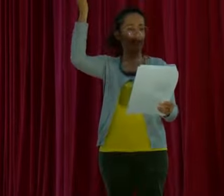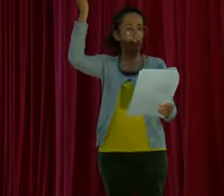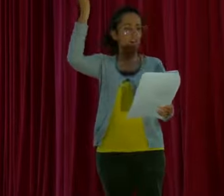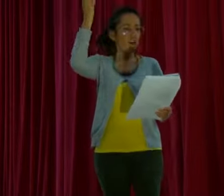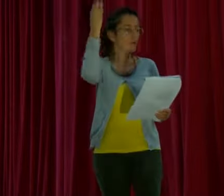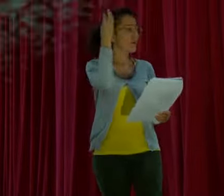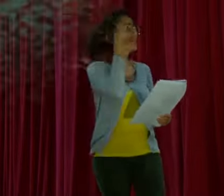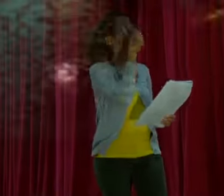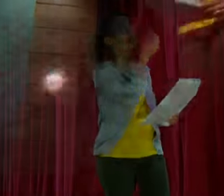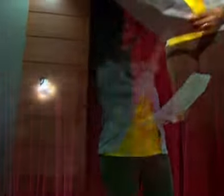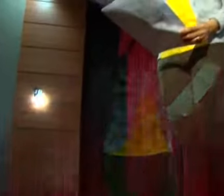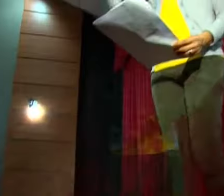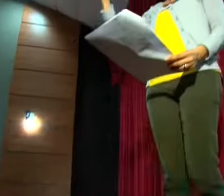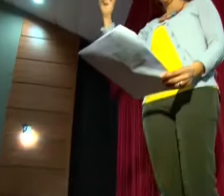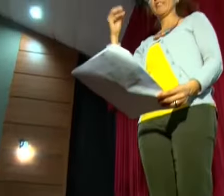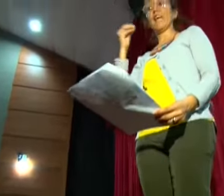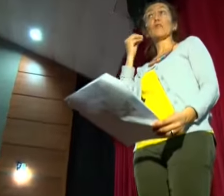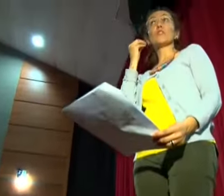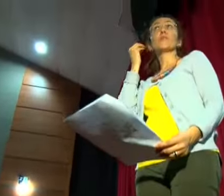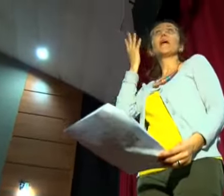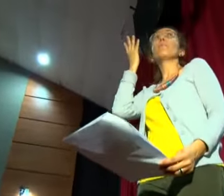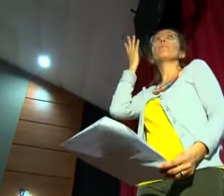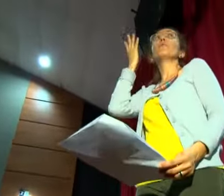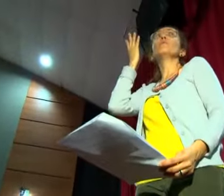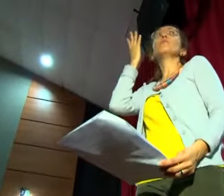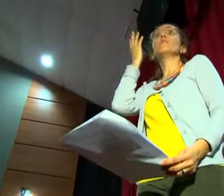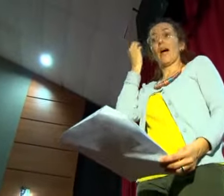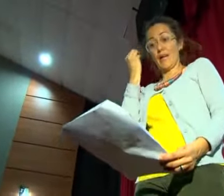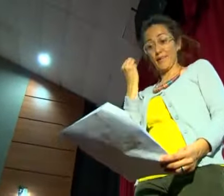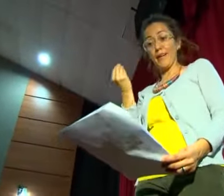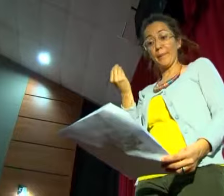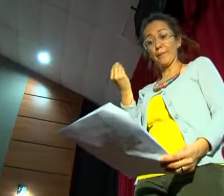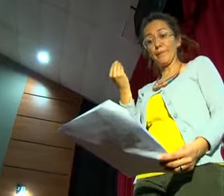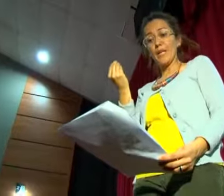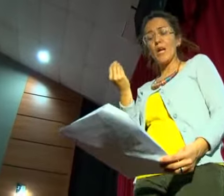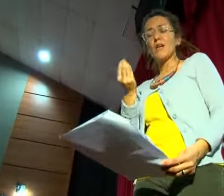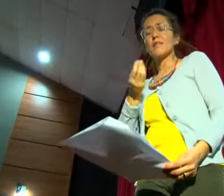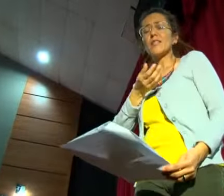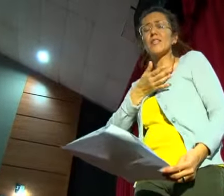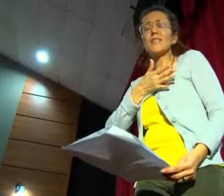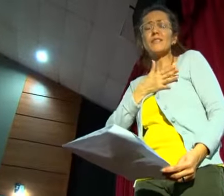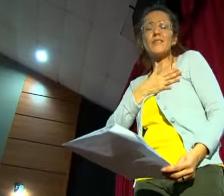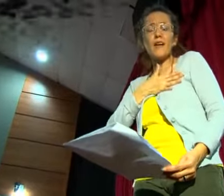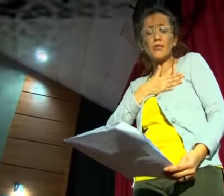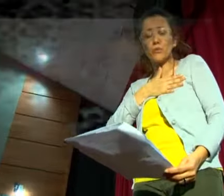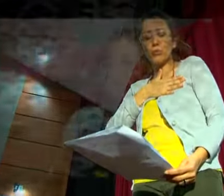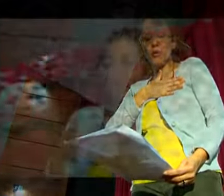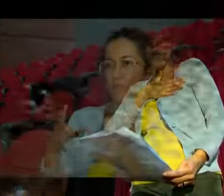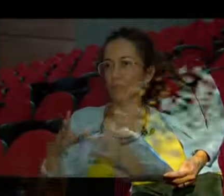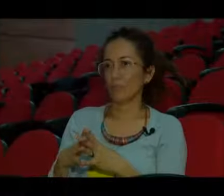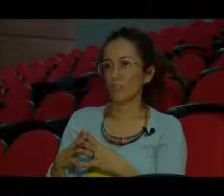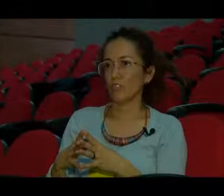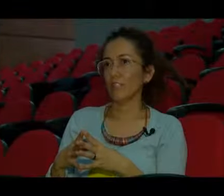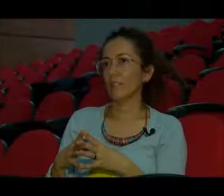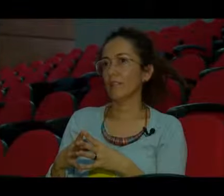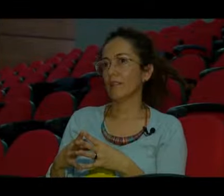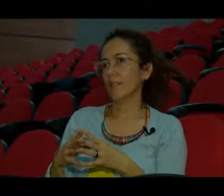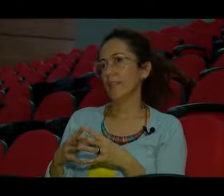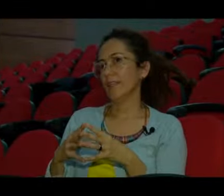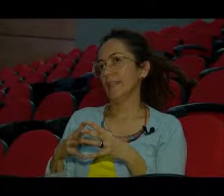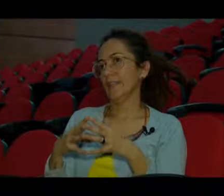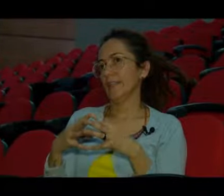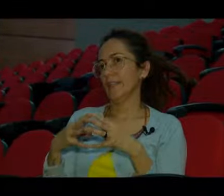EAD, de você ter interação tanto com o professor, com os colegas, aliada à